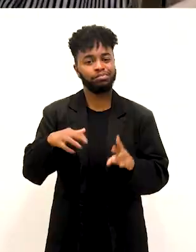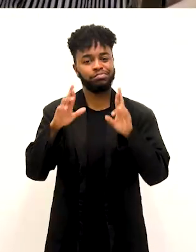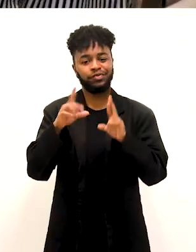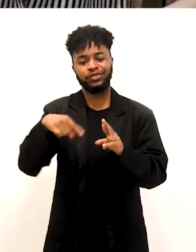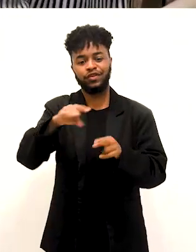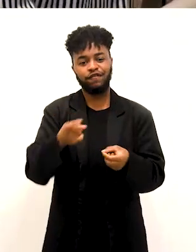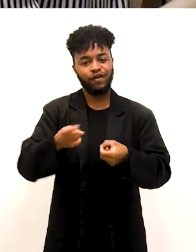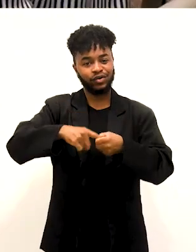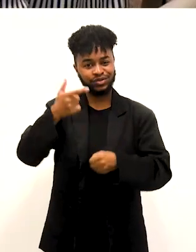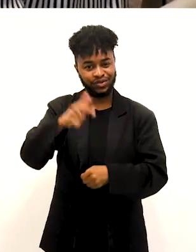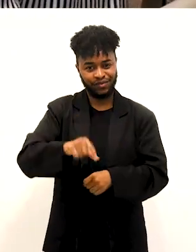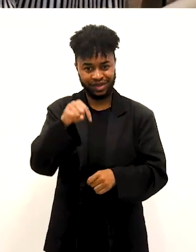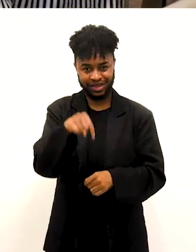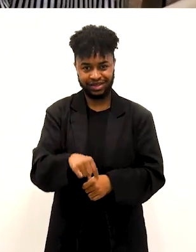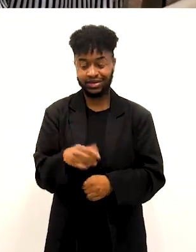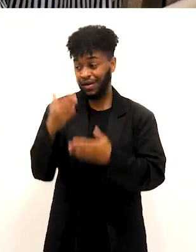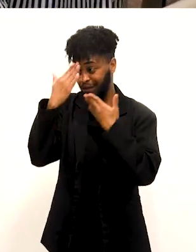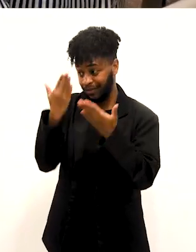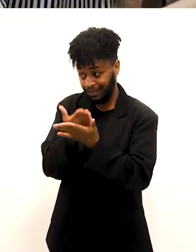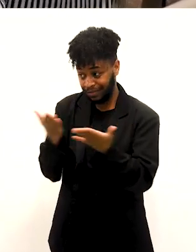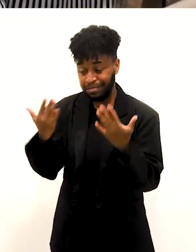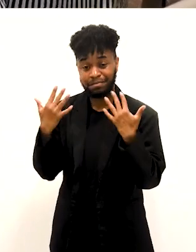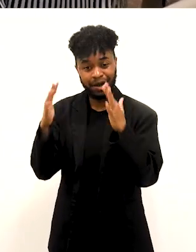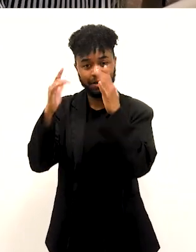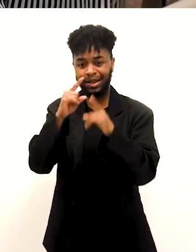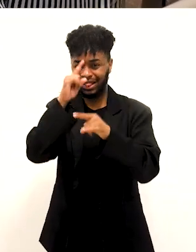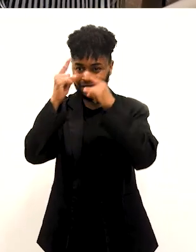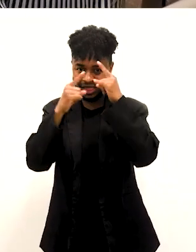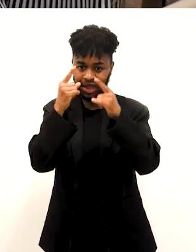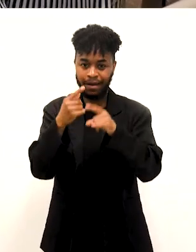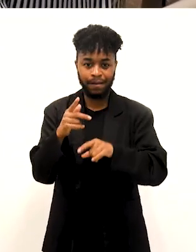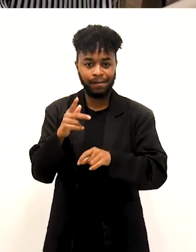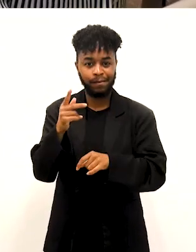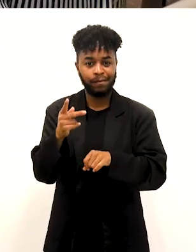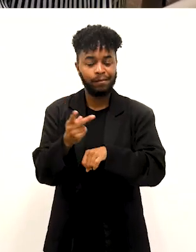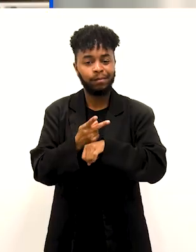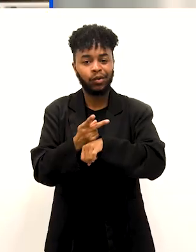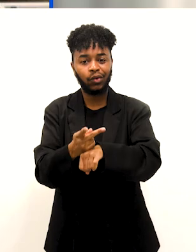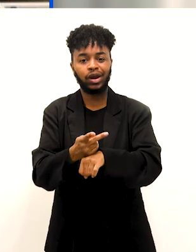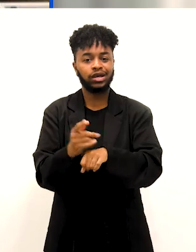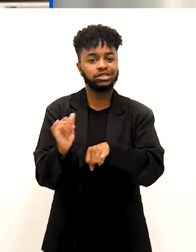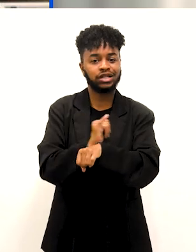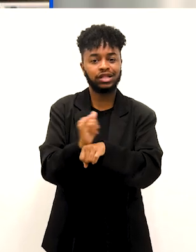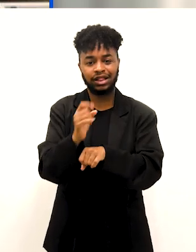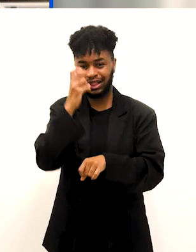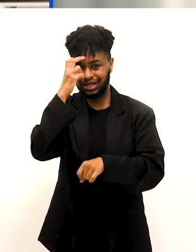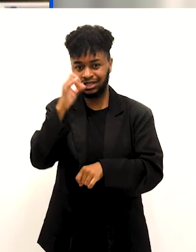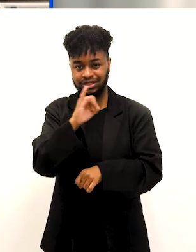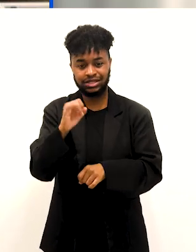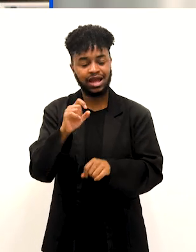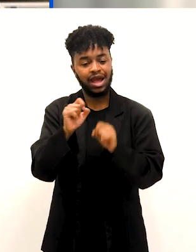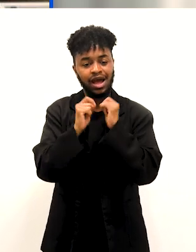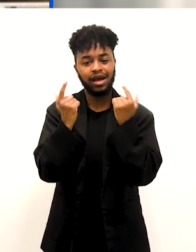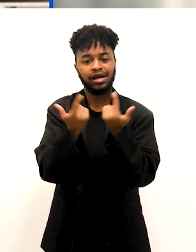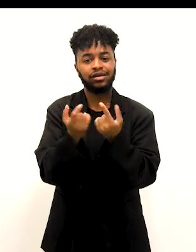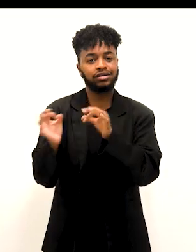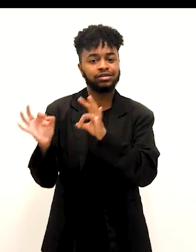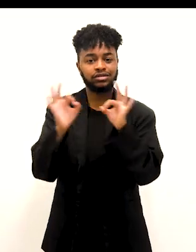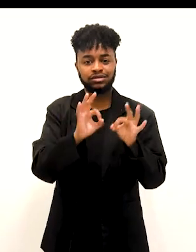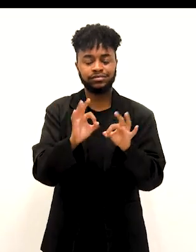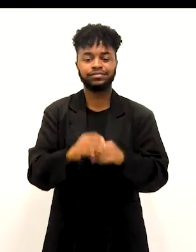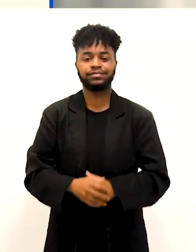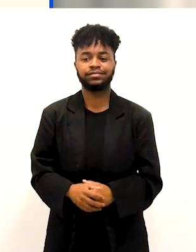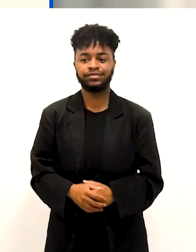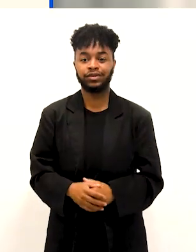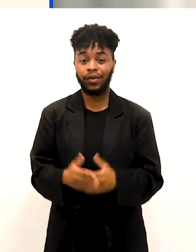vocês de novo aqui no Obrigado, Alerj Priscila. Debate. Obrigado a todos aí parabéns pela criatividade e buscar soluções inteligentes para o público que acompanha o Alerj Debate. Muito